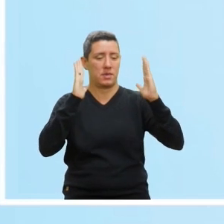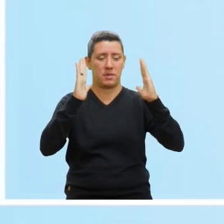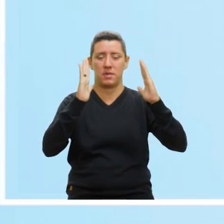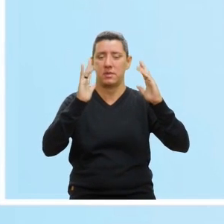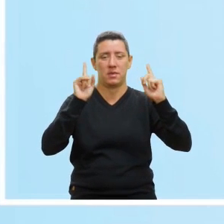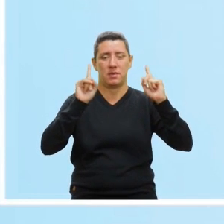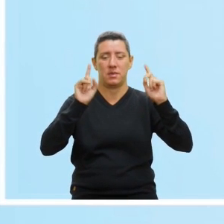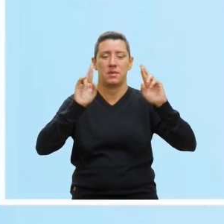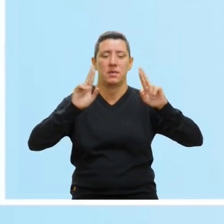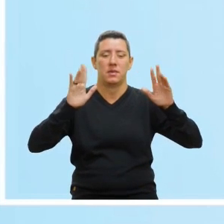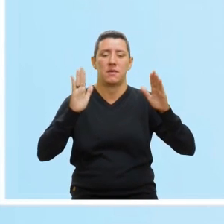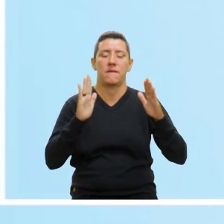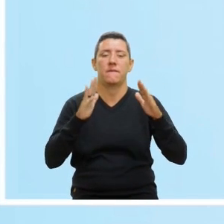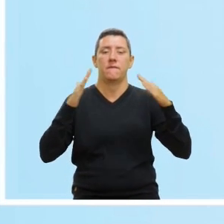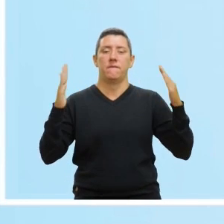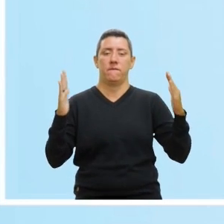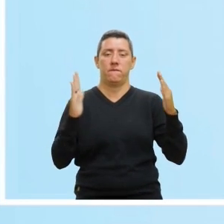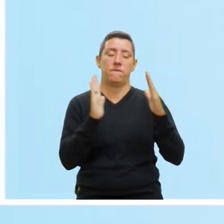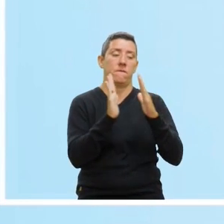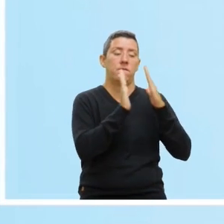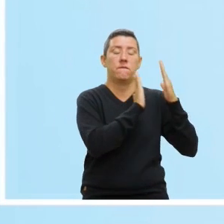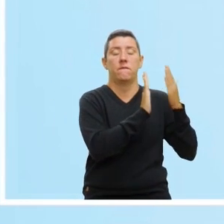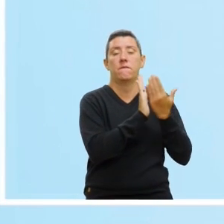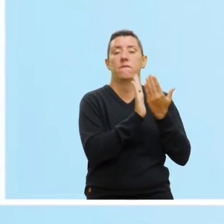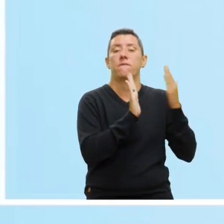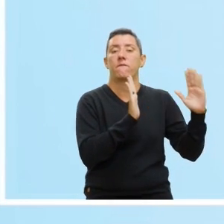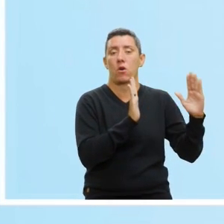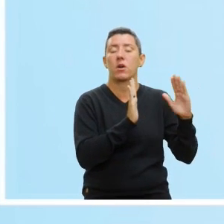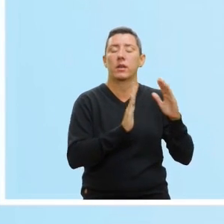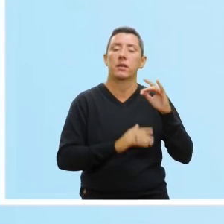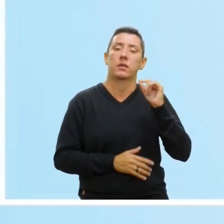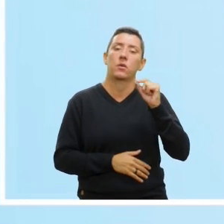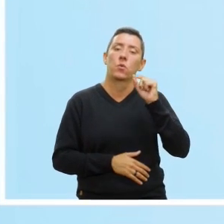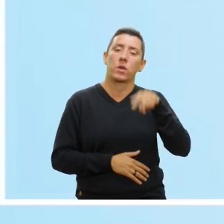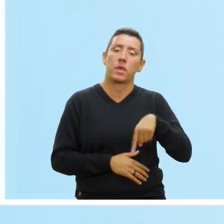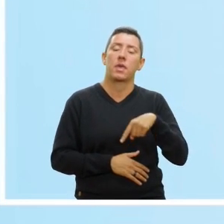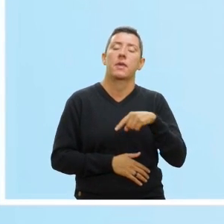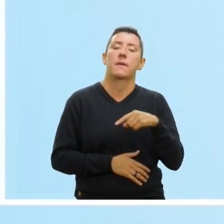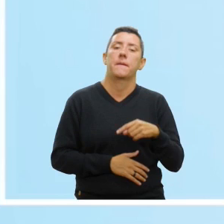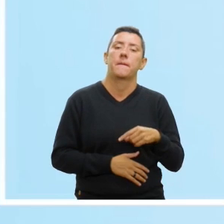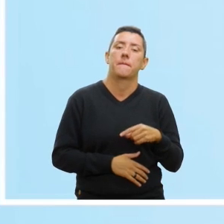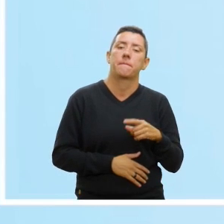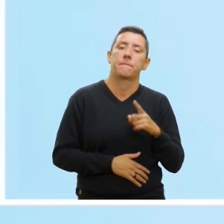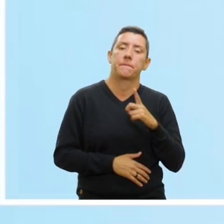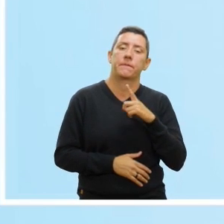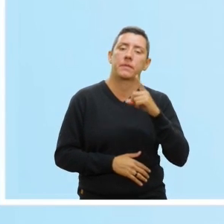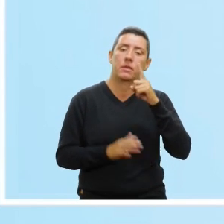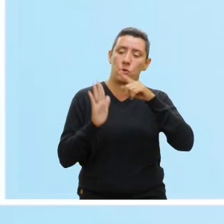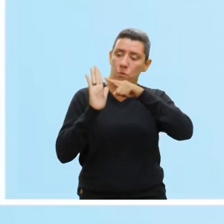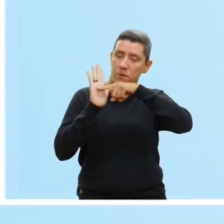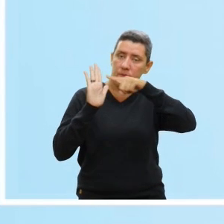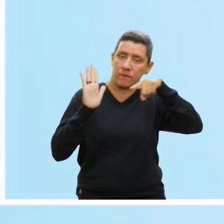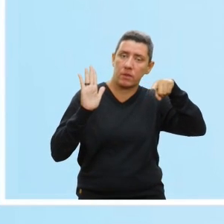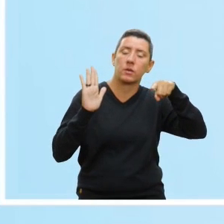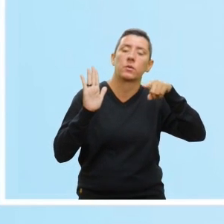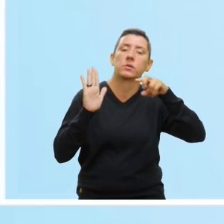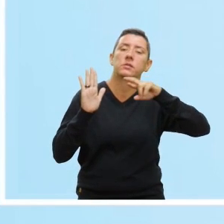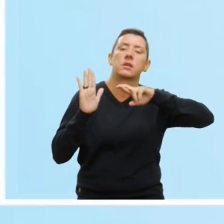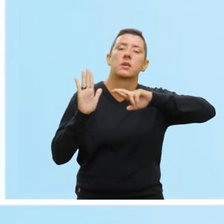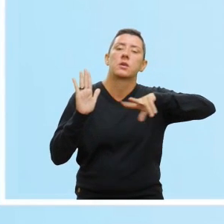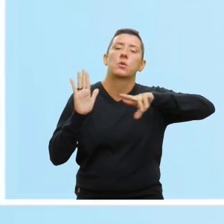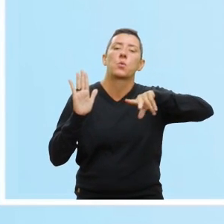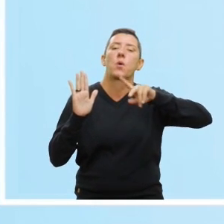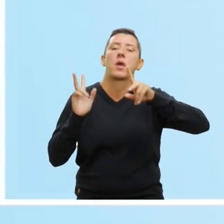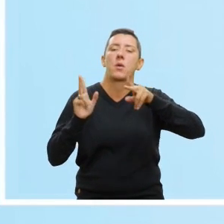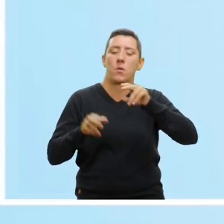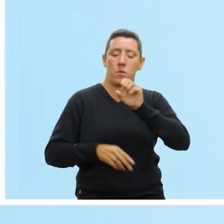ao amplificador. Ele é um outro laser que é na faixa, numa frequência que não é a mesma dos 80